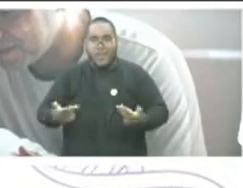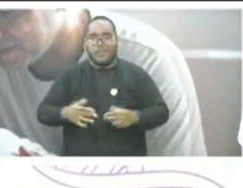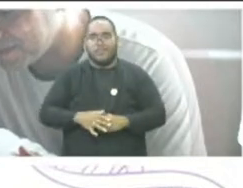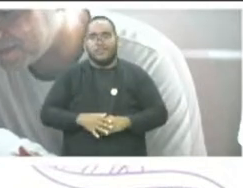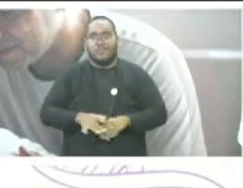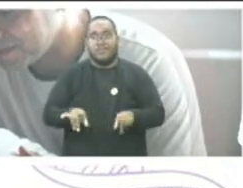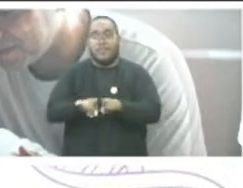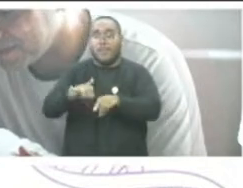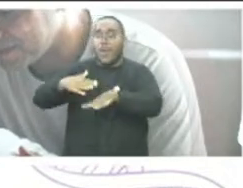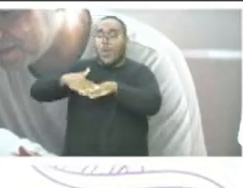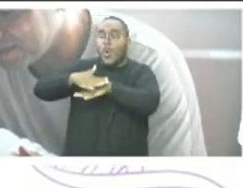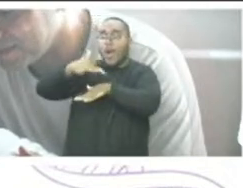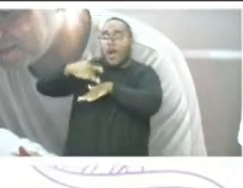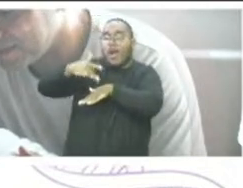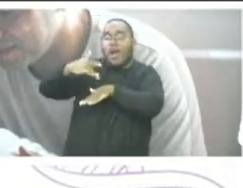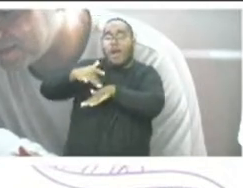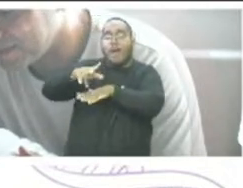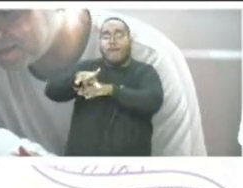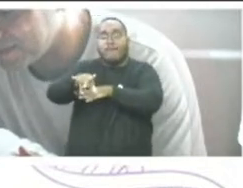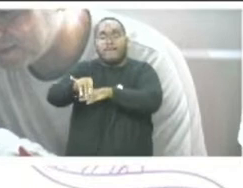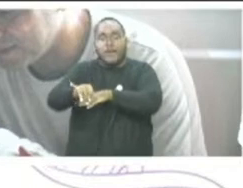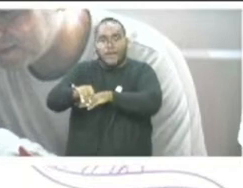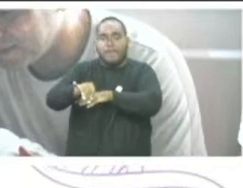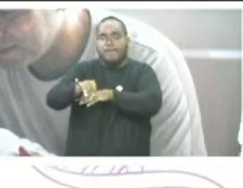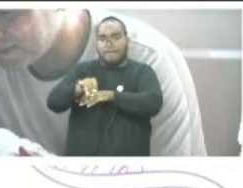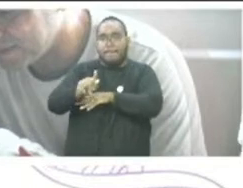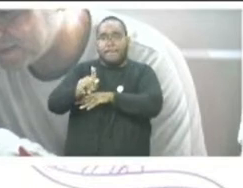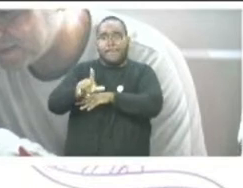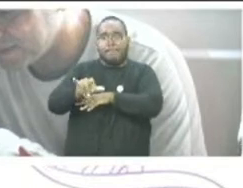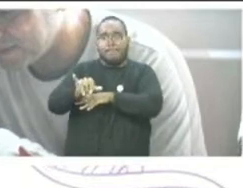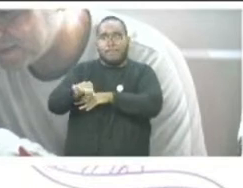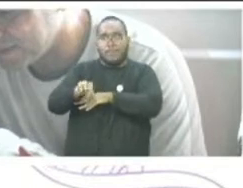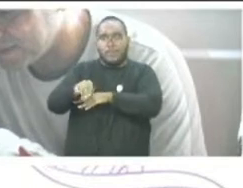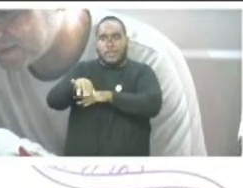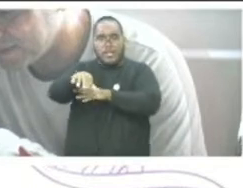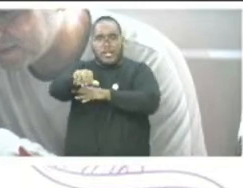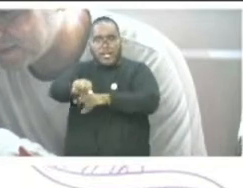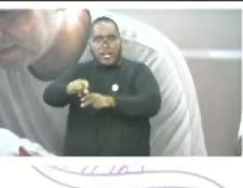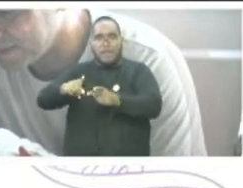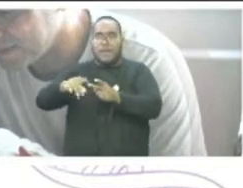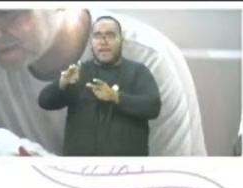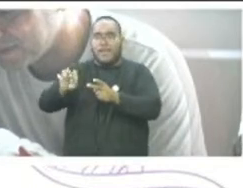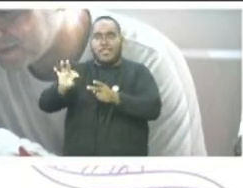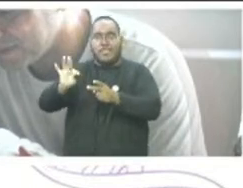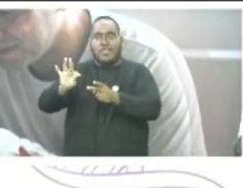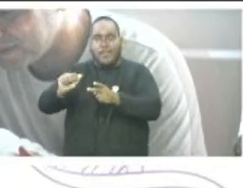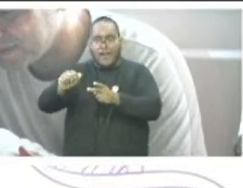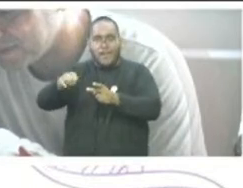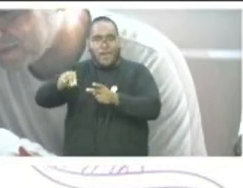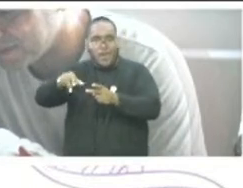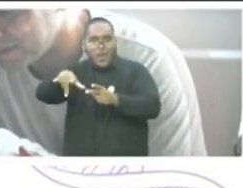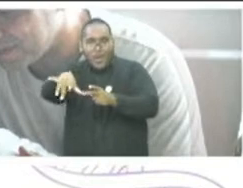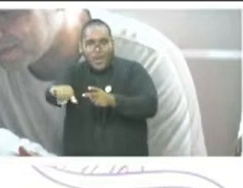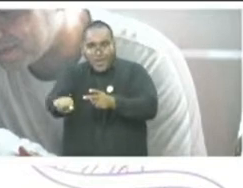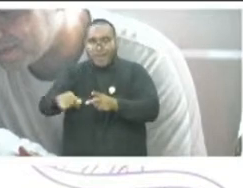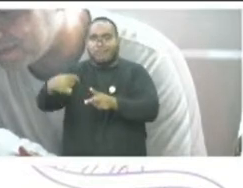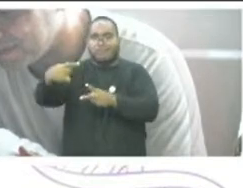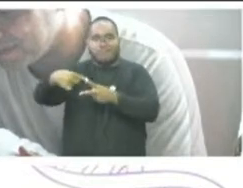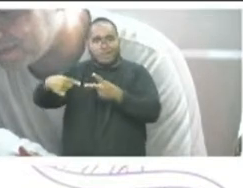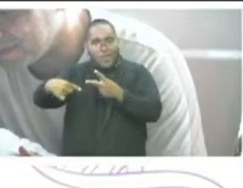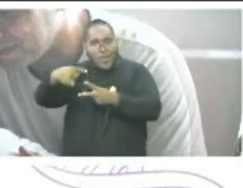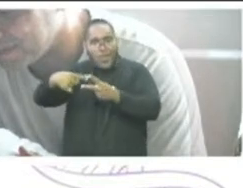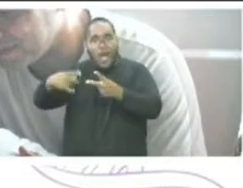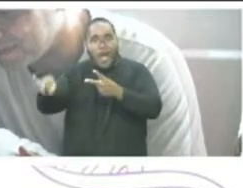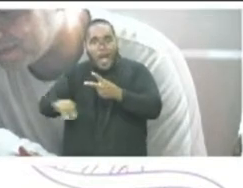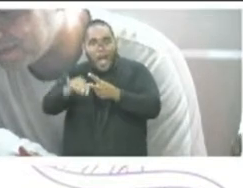trazer adaptações glicêmicas e metabólicas desse bebê. É muito comum a gente escutar nas salas de parto que